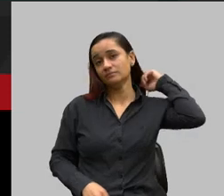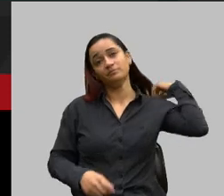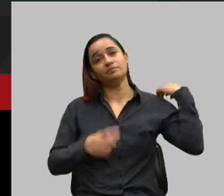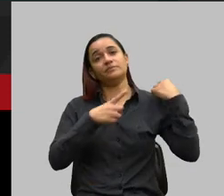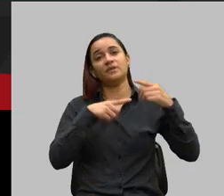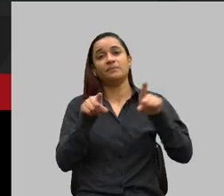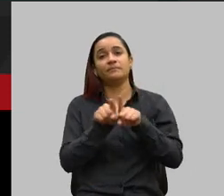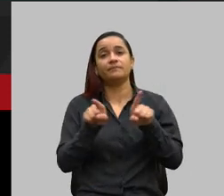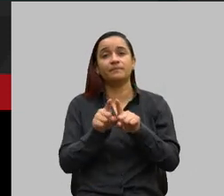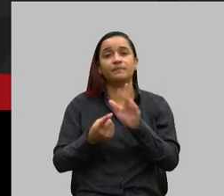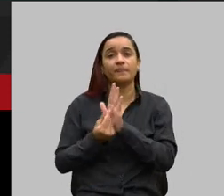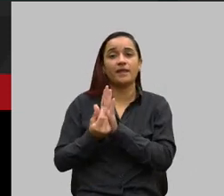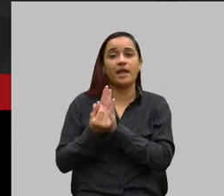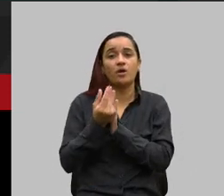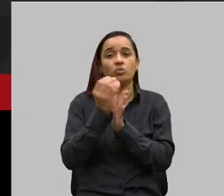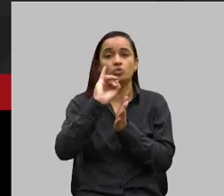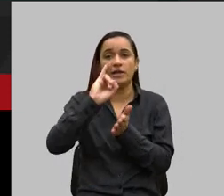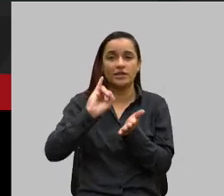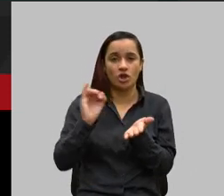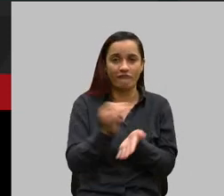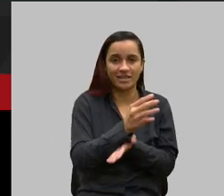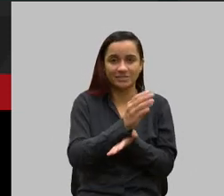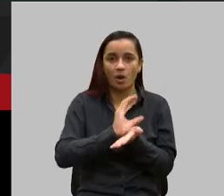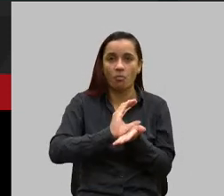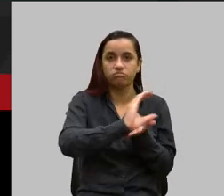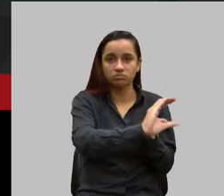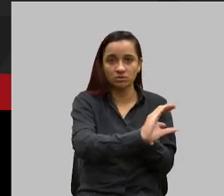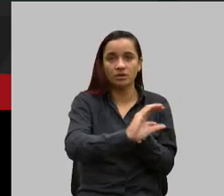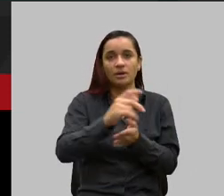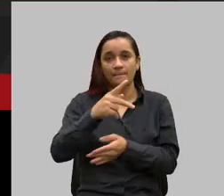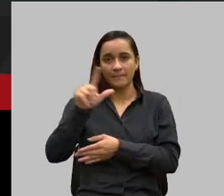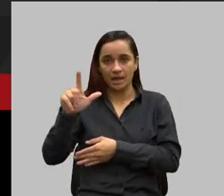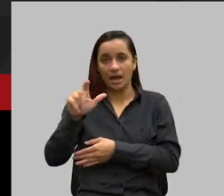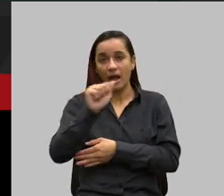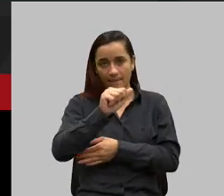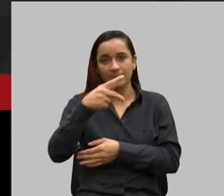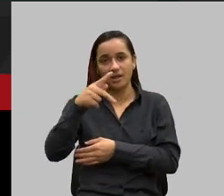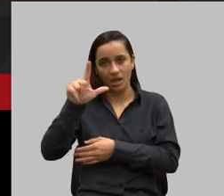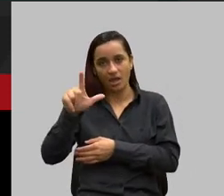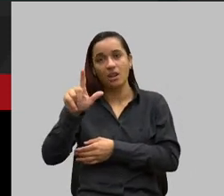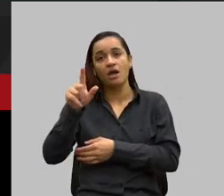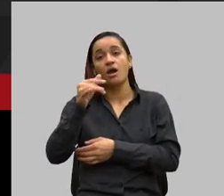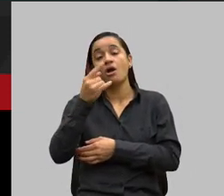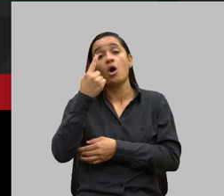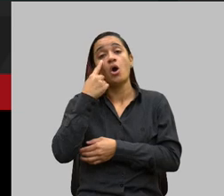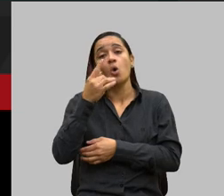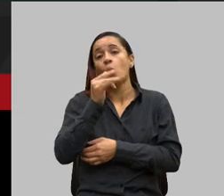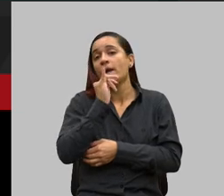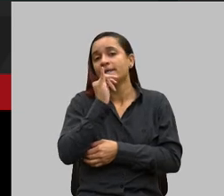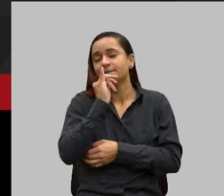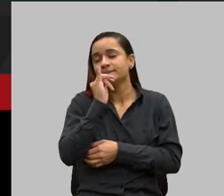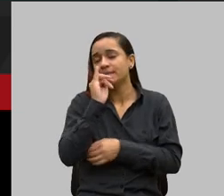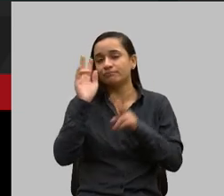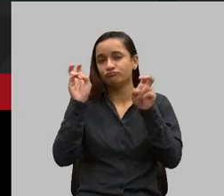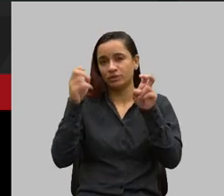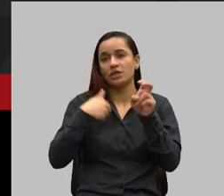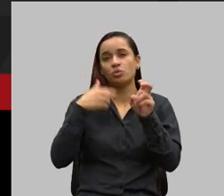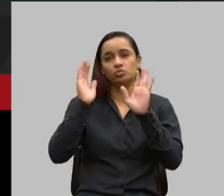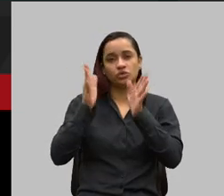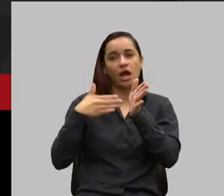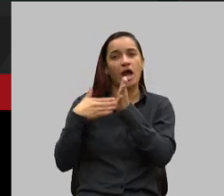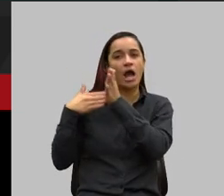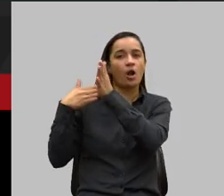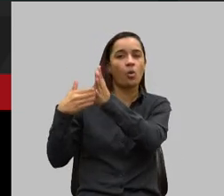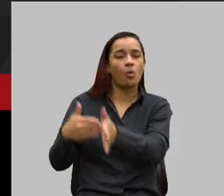inovação para APS E aí eu vou citar um exemplo clássico aqui algo que eu acompanho já há mais de 10